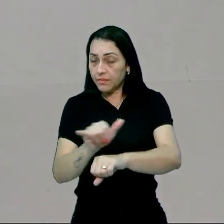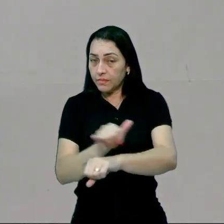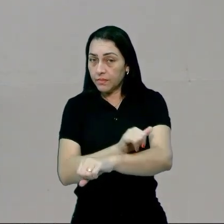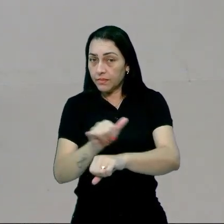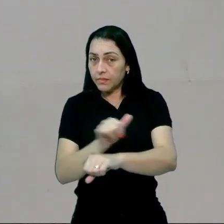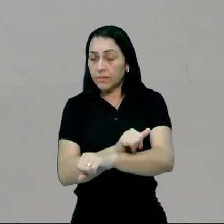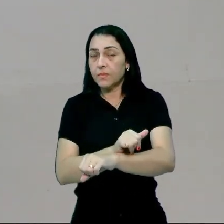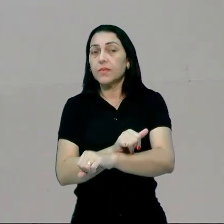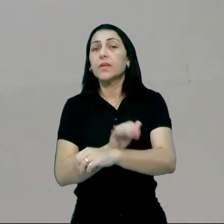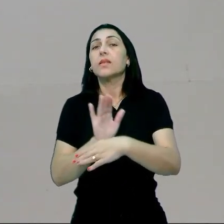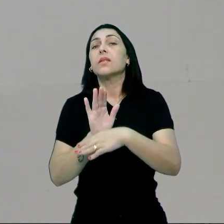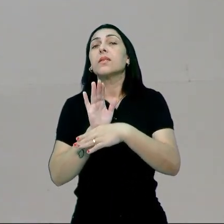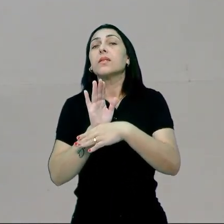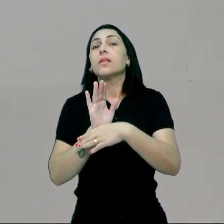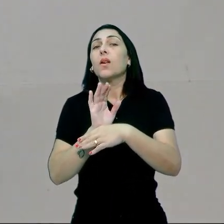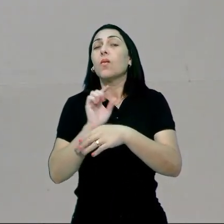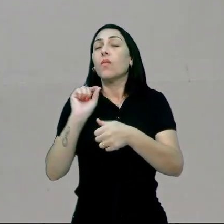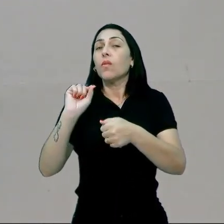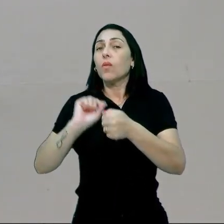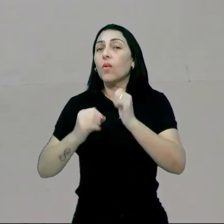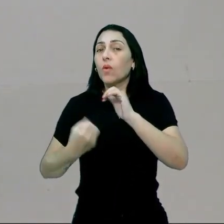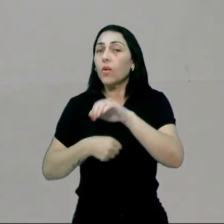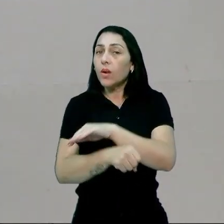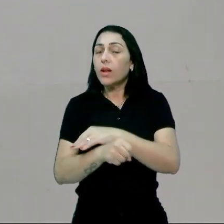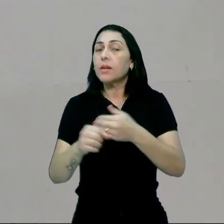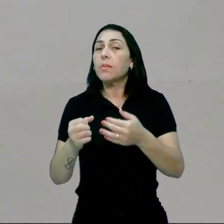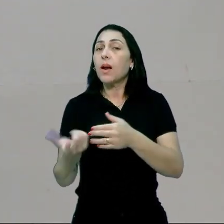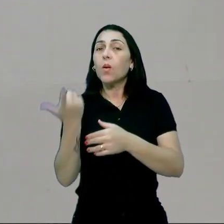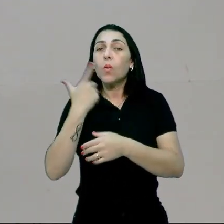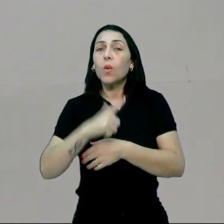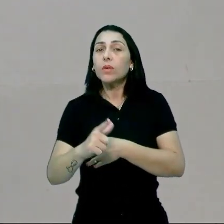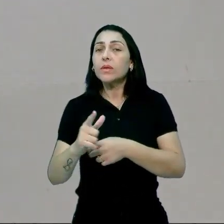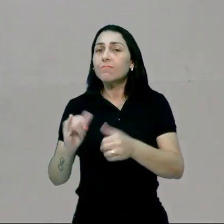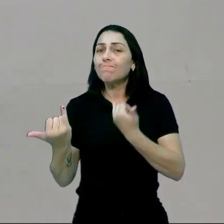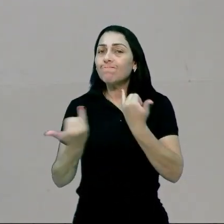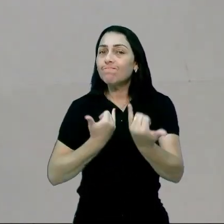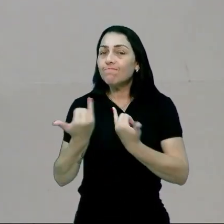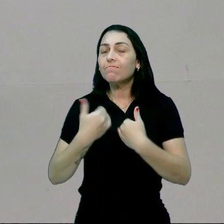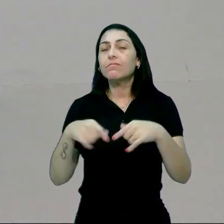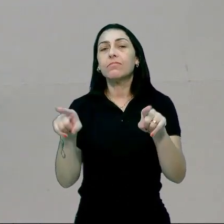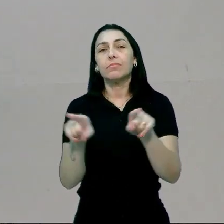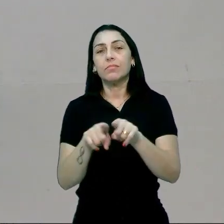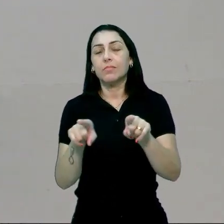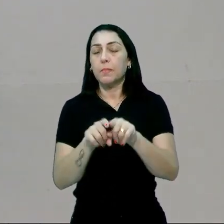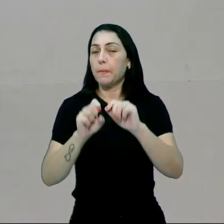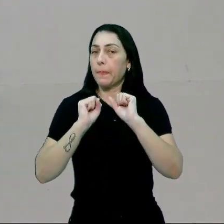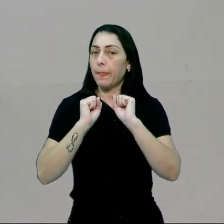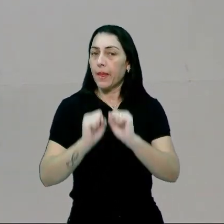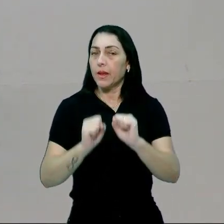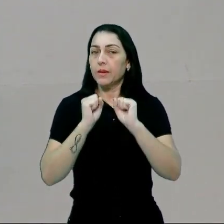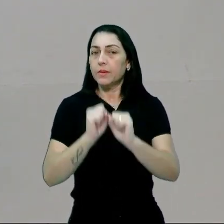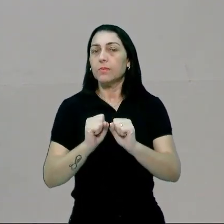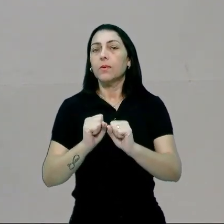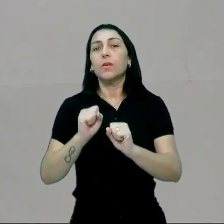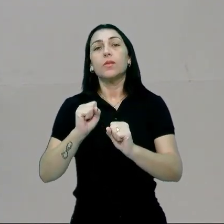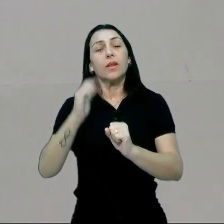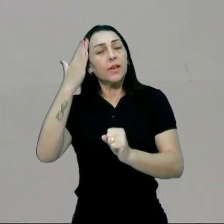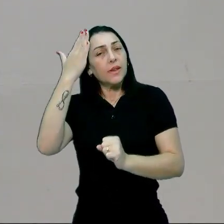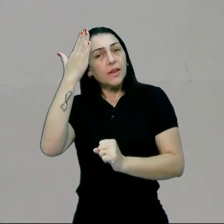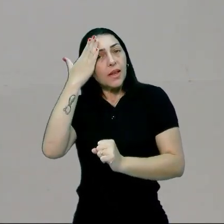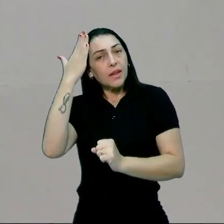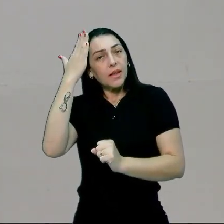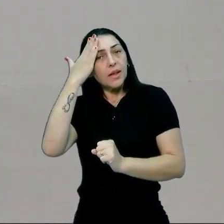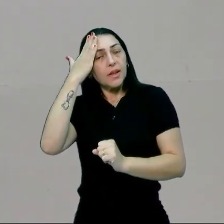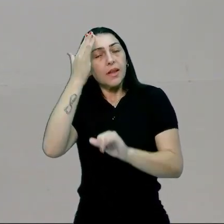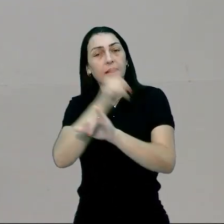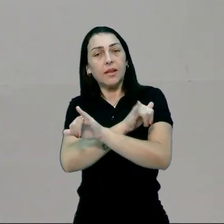serão empregadas para a obtenção das informações. E assim eu posso estar interpretando